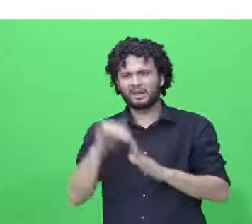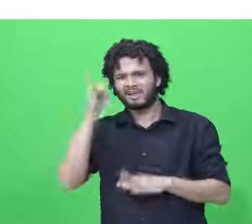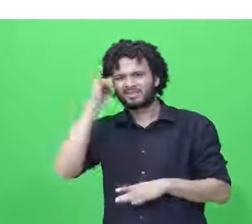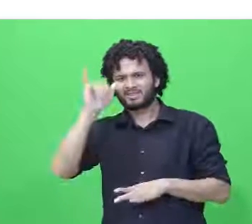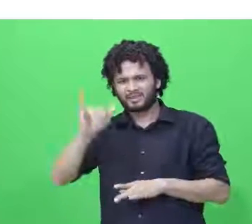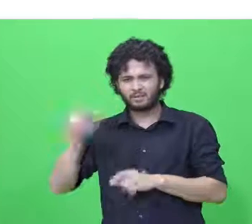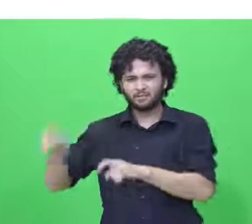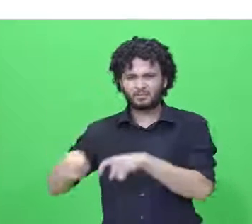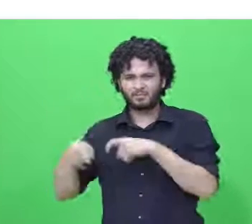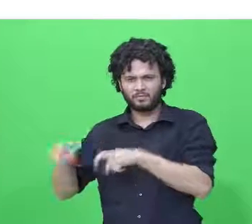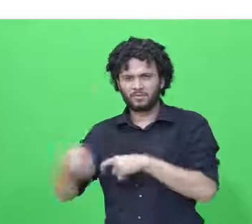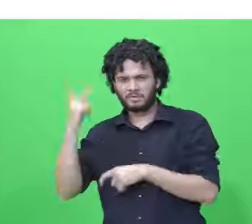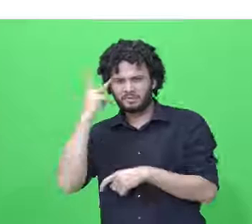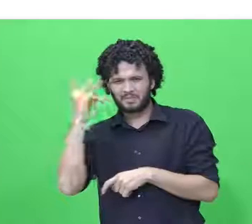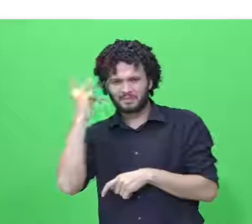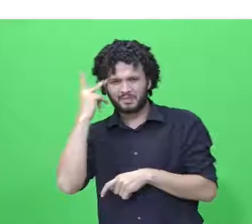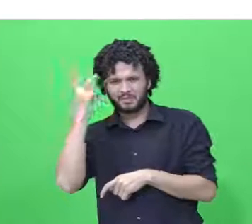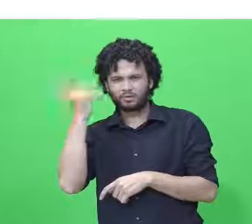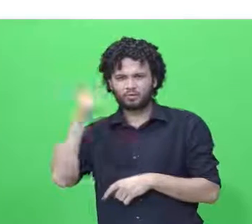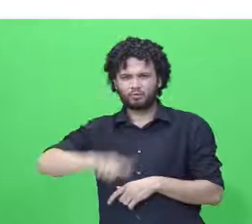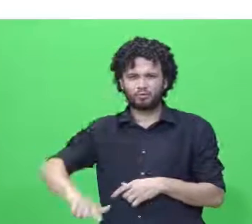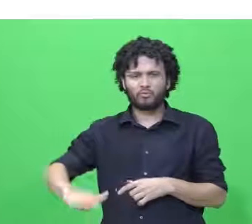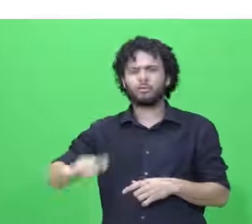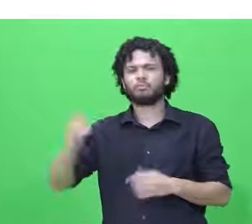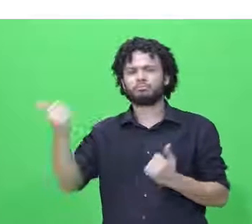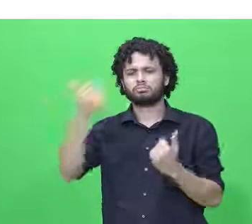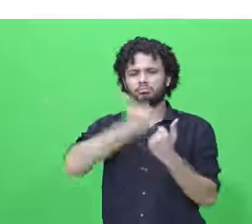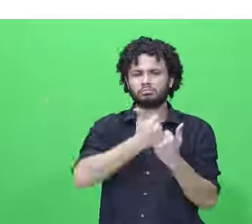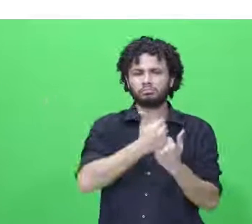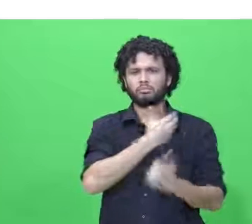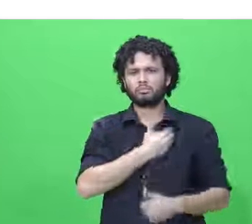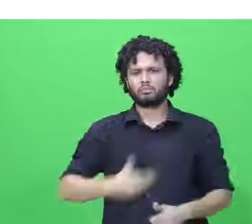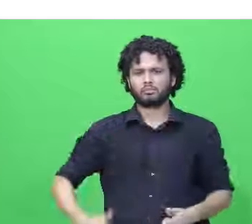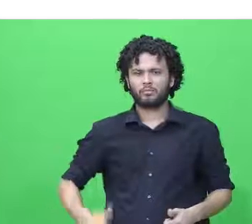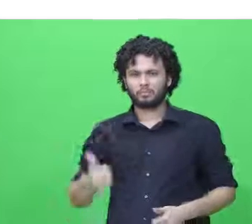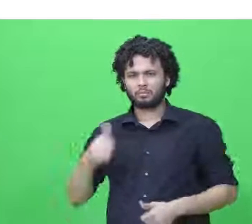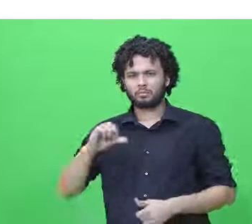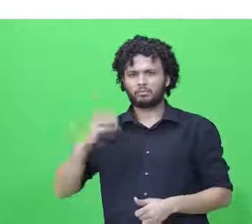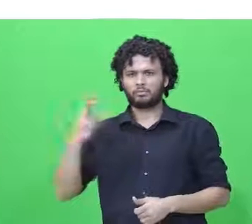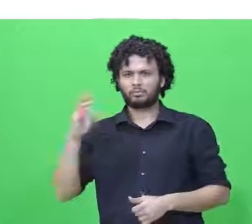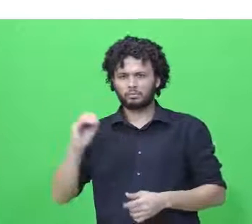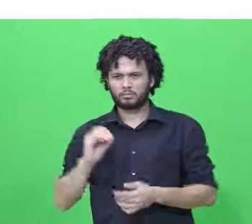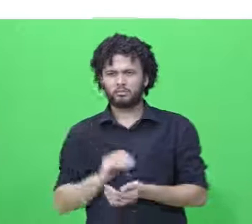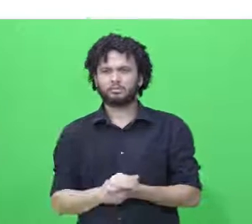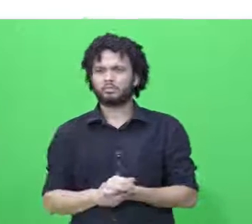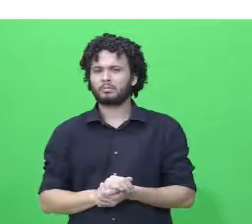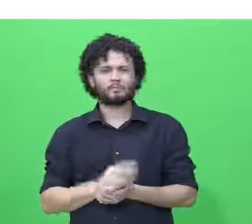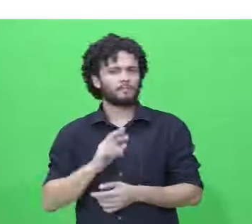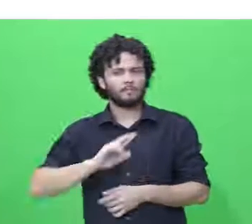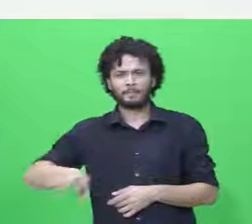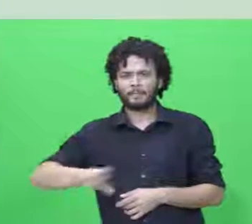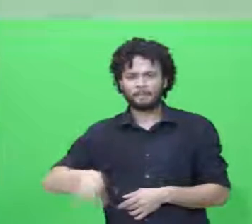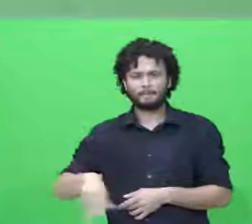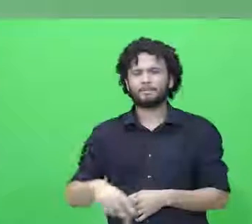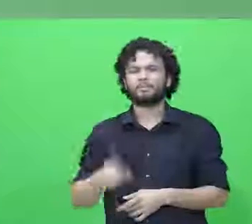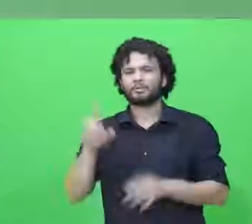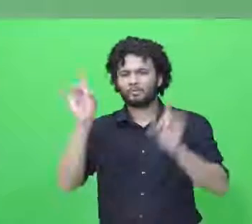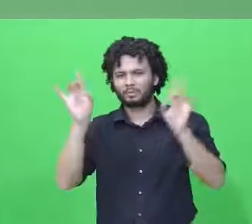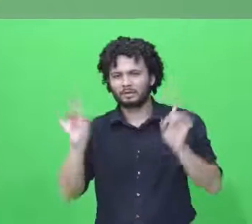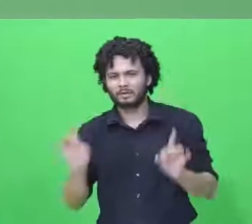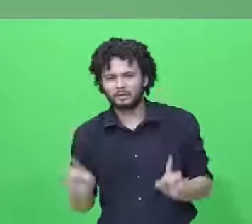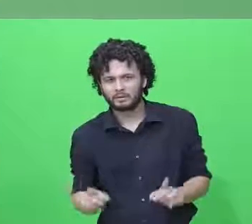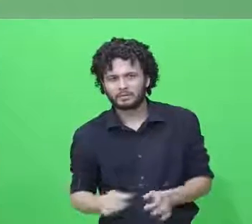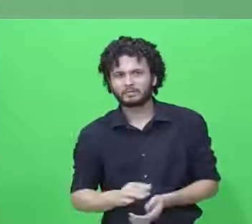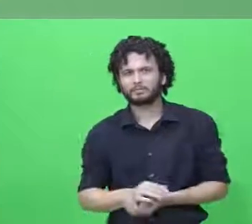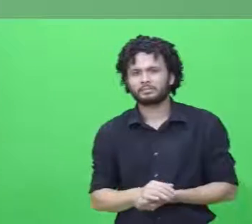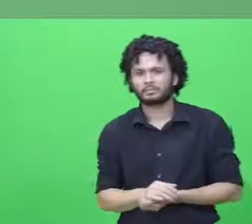Constitucionalista, evitando que os fazendeiros paulistas retomassem o poder perdido em 1930. Não, aqui ela é específica. Ela